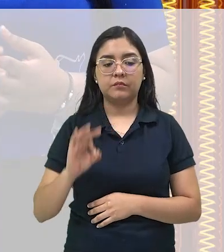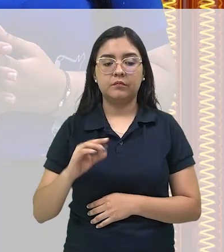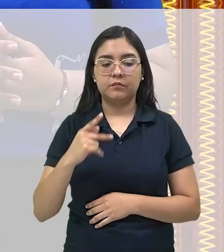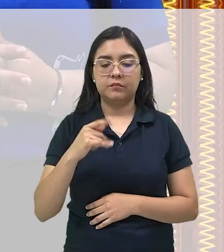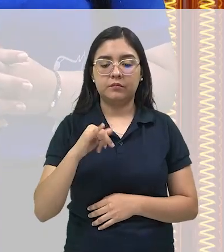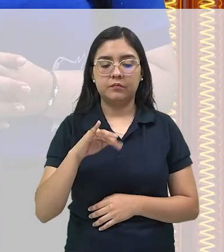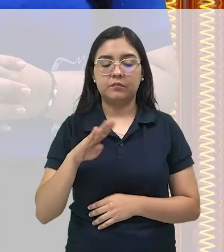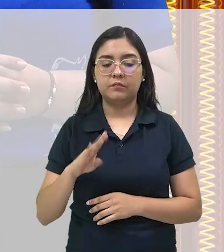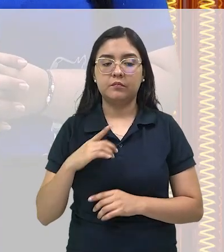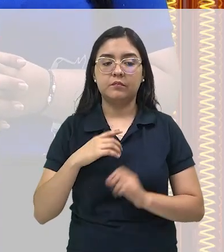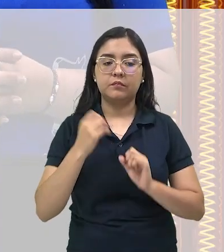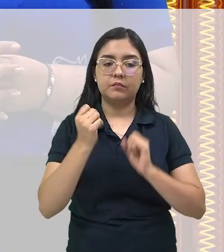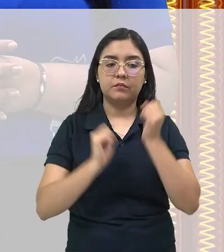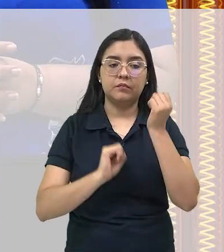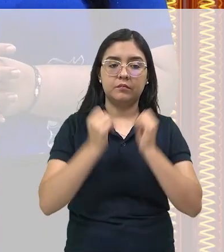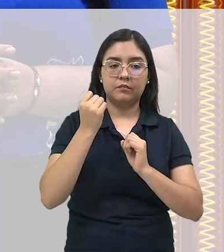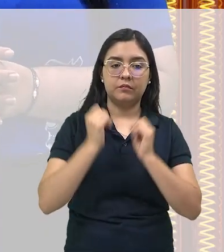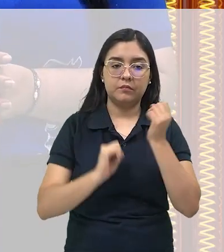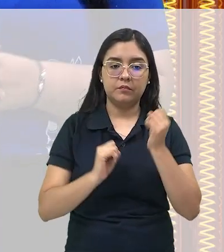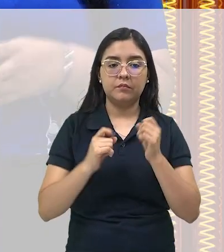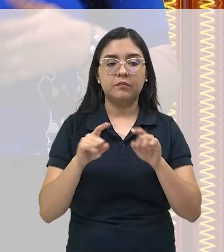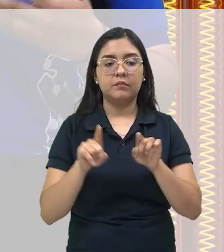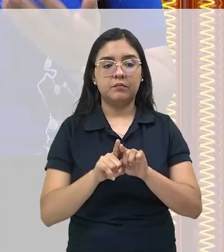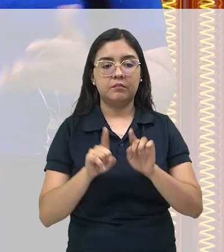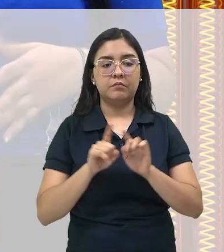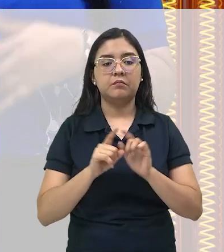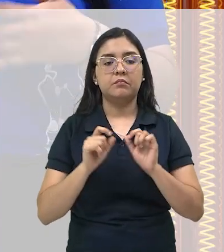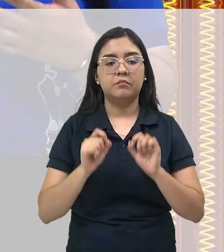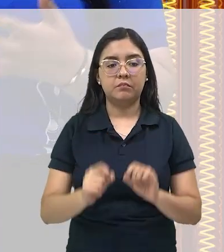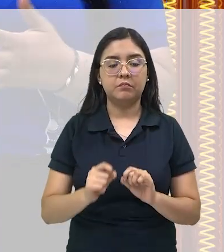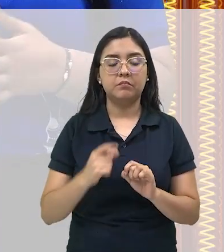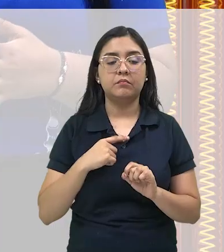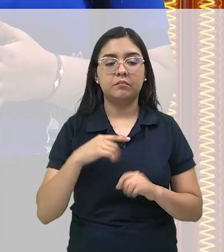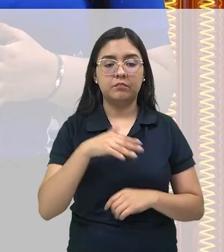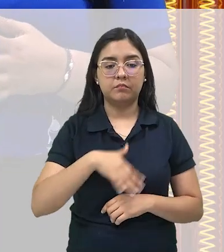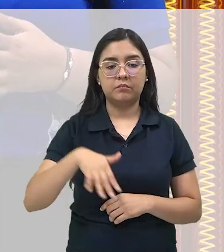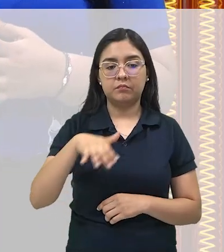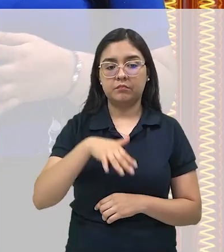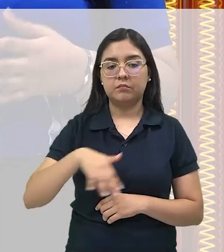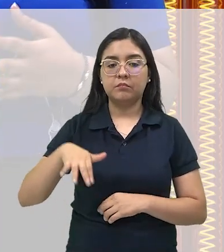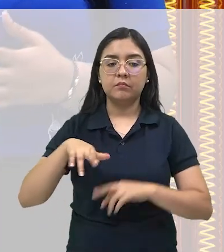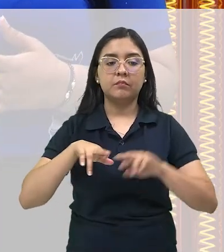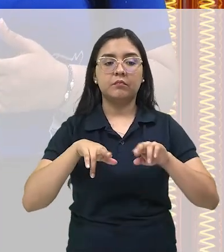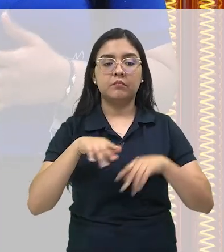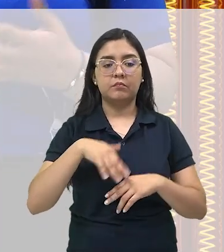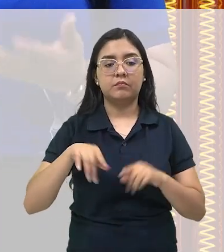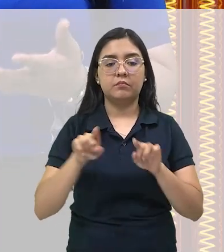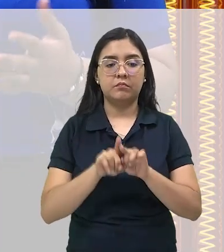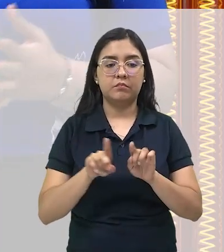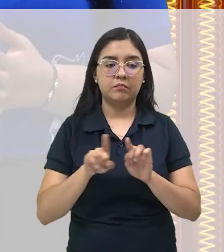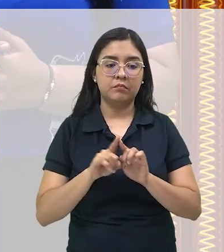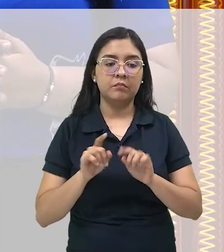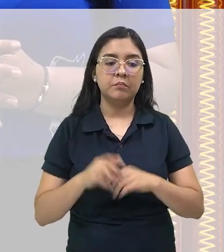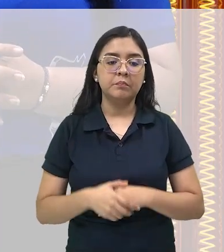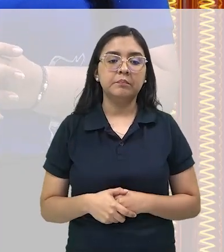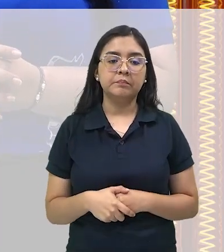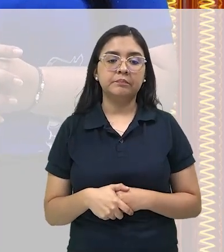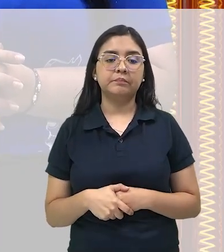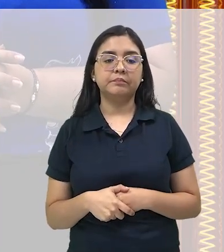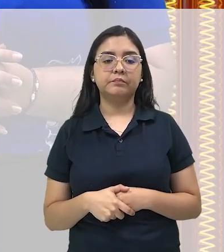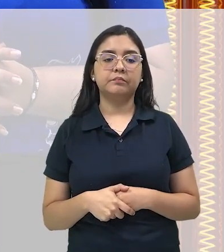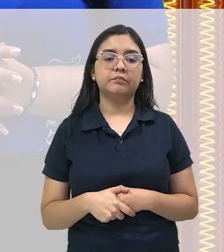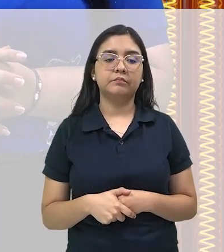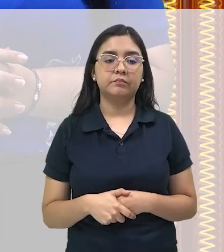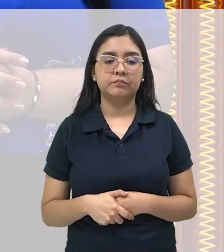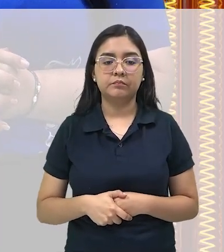indústria, ela vai ser, então, forte em diversos segmentos, o aeroespacial, automotiva, alimentícia, química, papel e celulose,